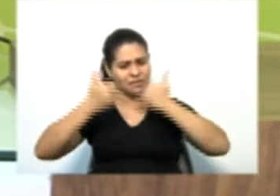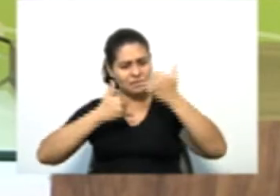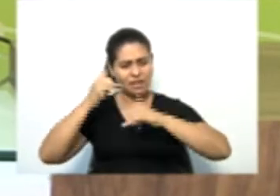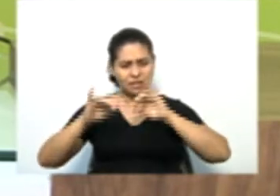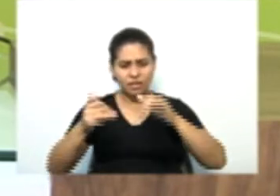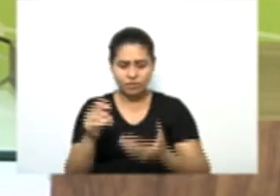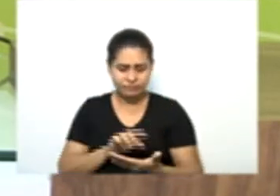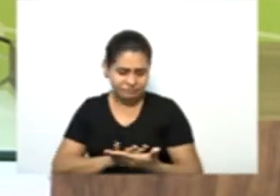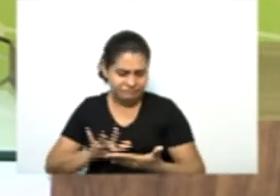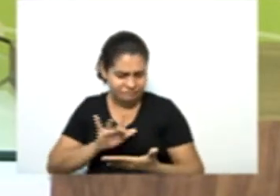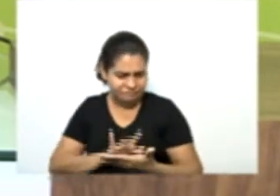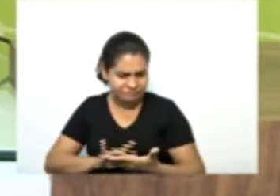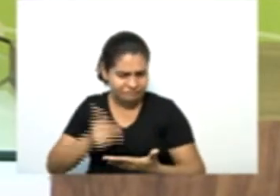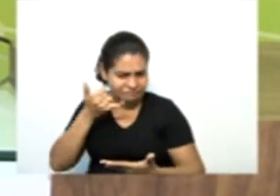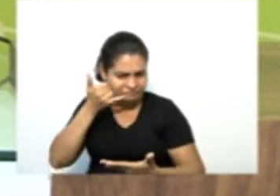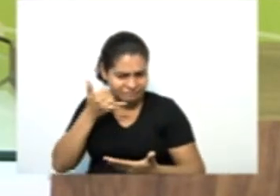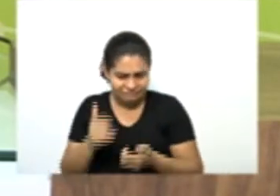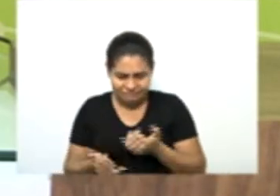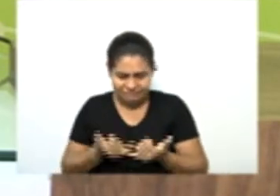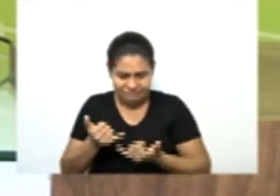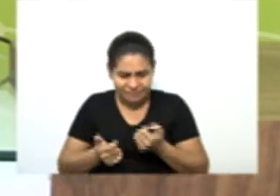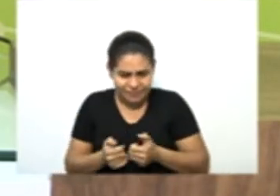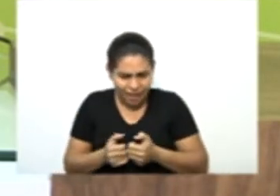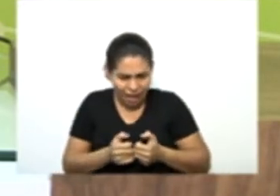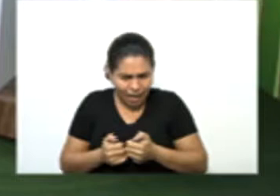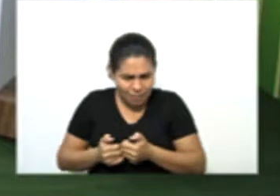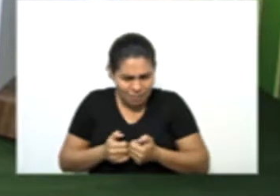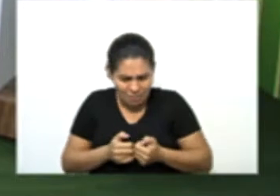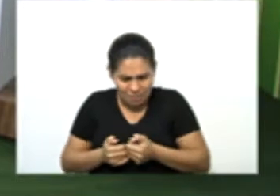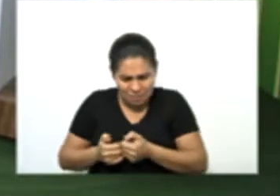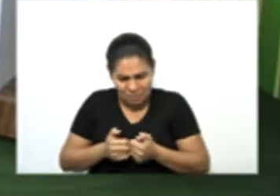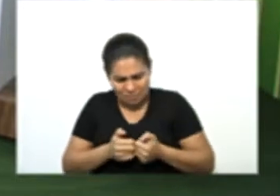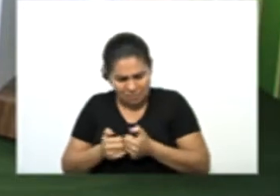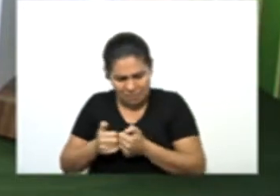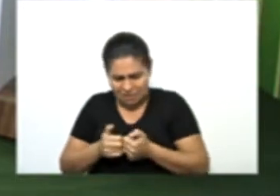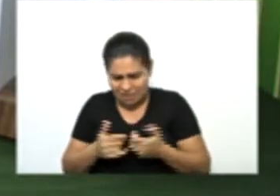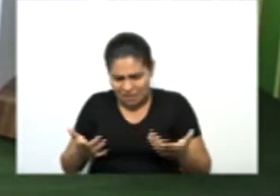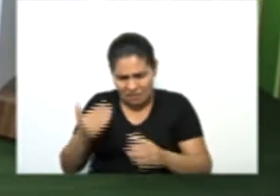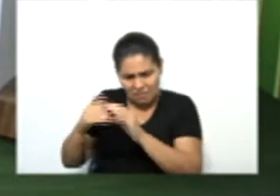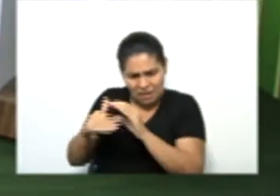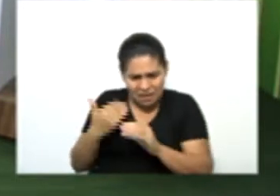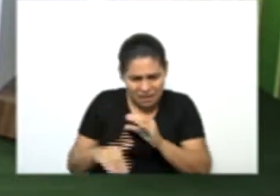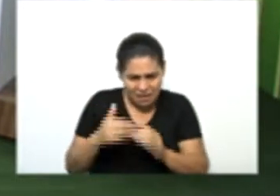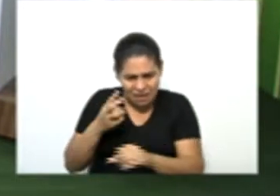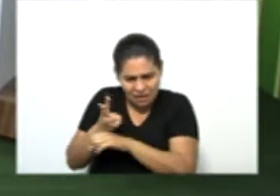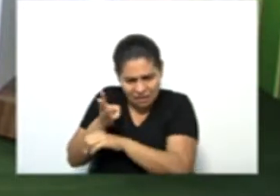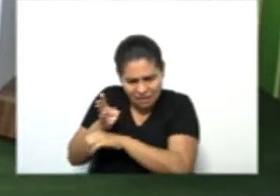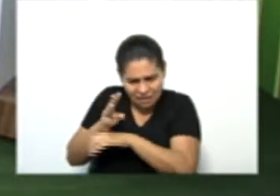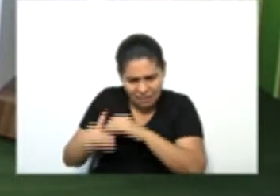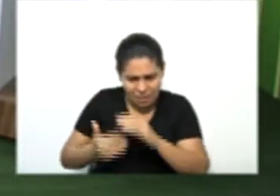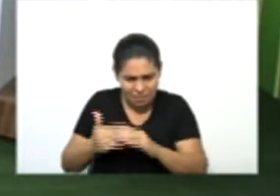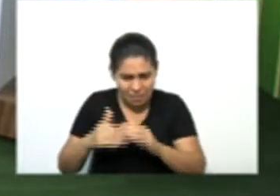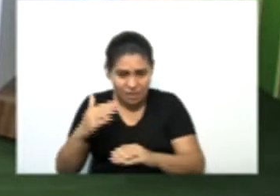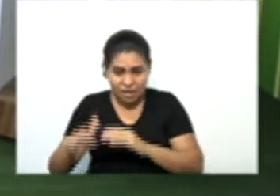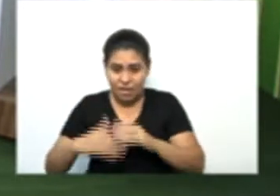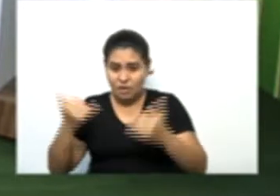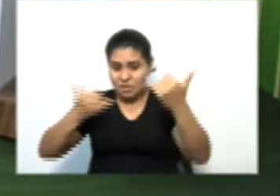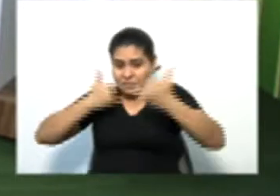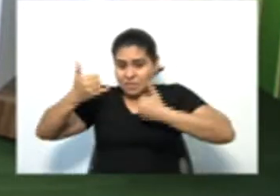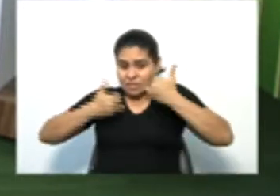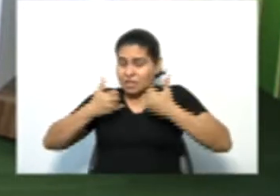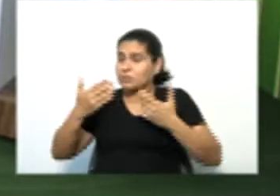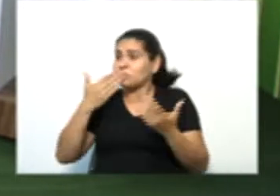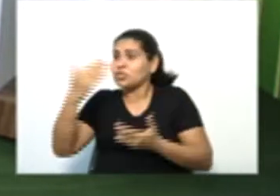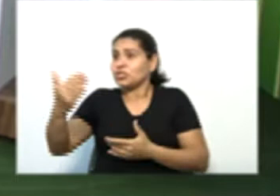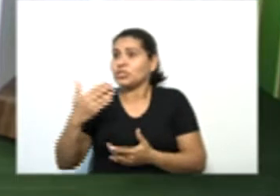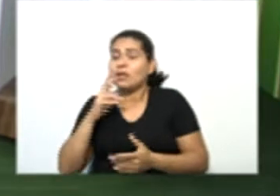aqui no celular, jogando, ou passando mensagem aqui pelo WhatsApp, você passando informações, pedindo